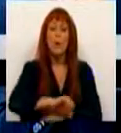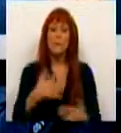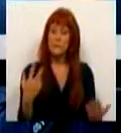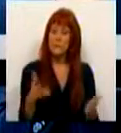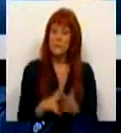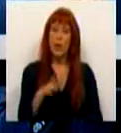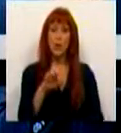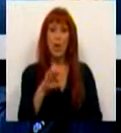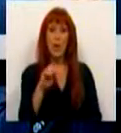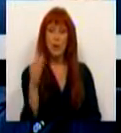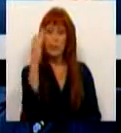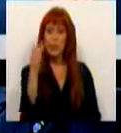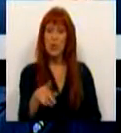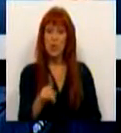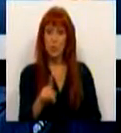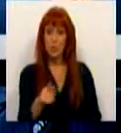é que